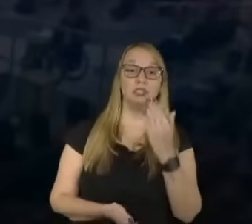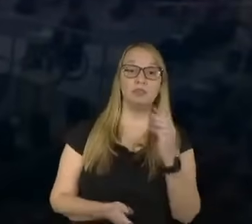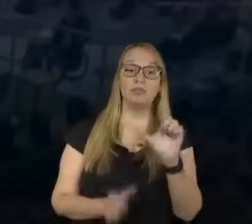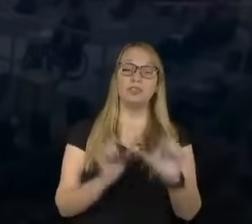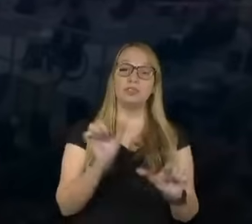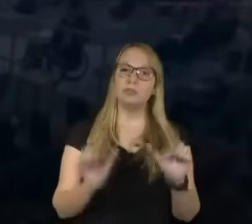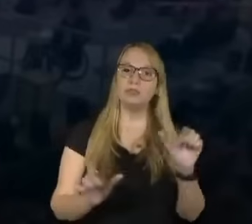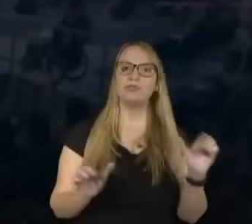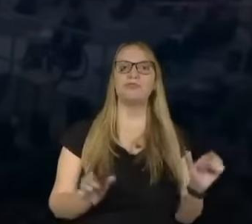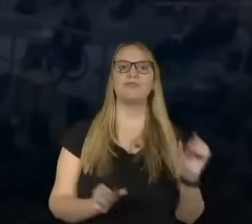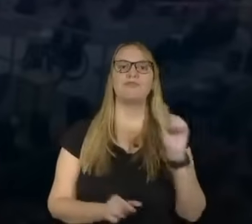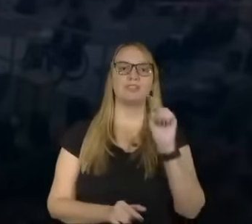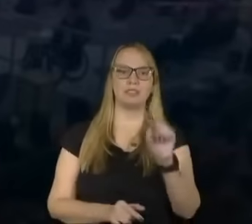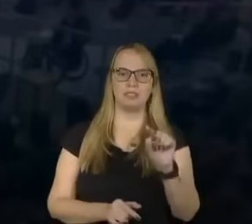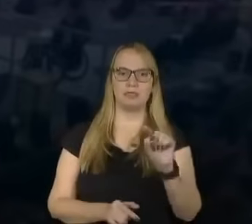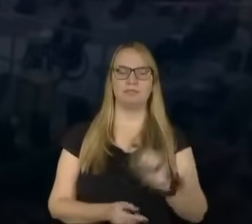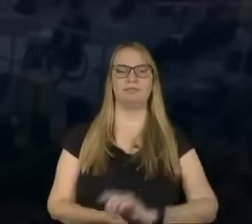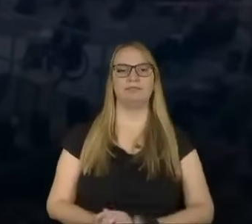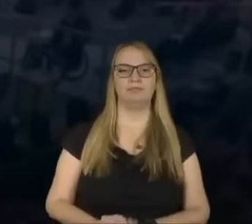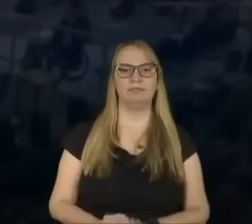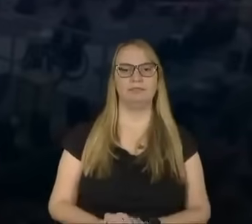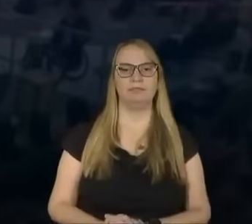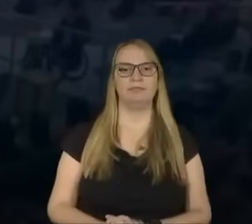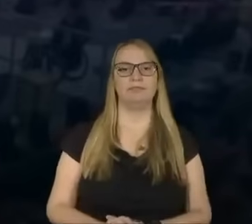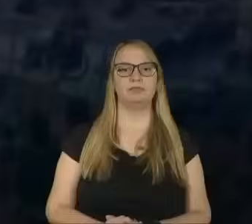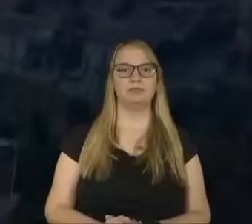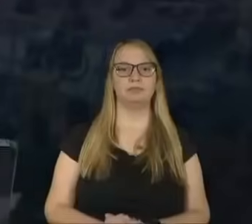pessoa é você